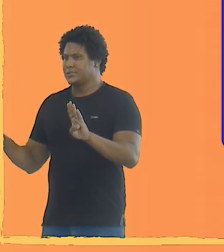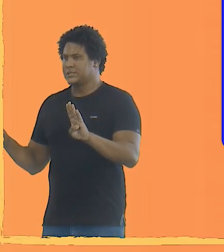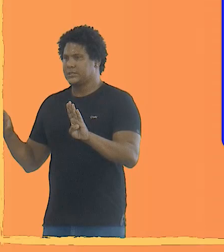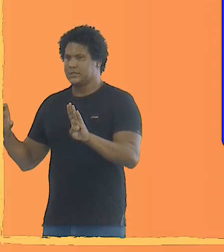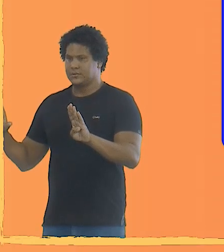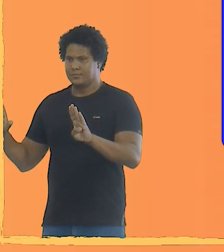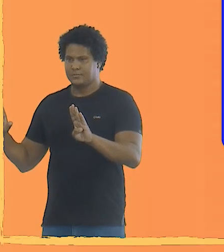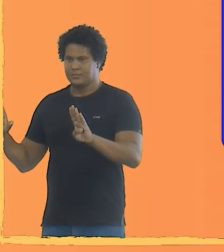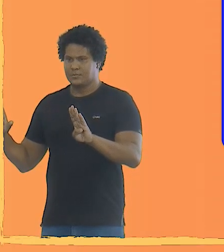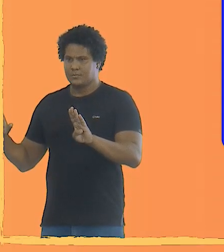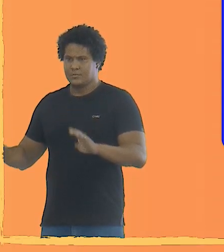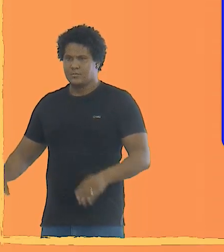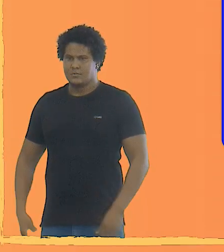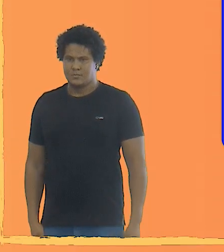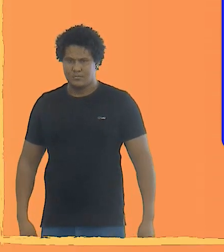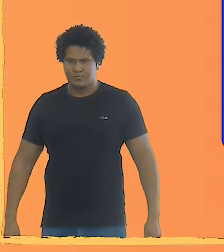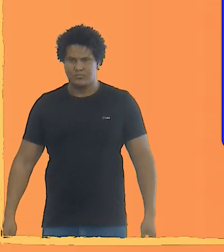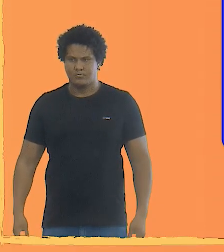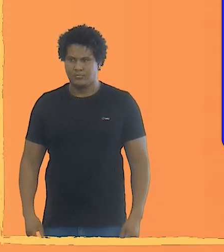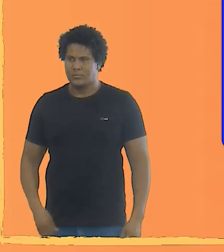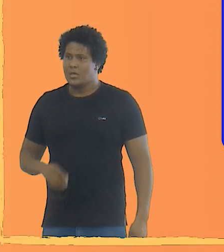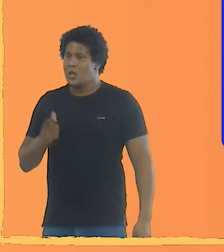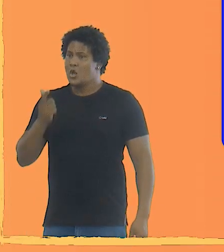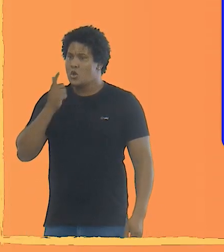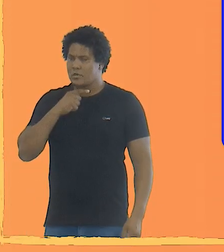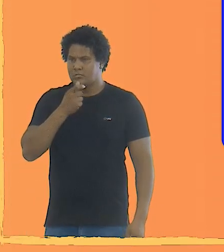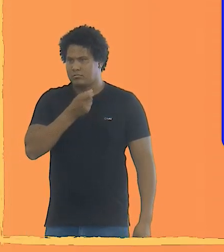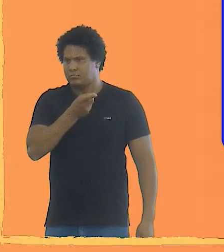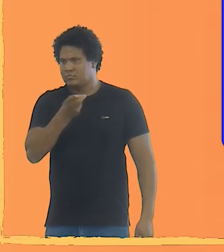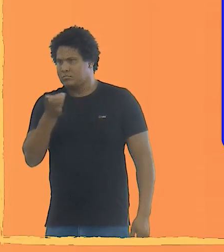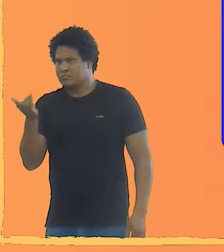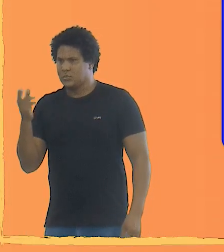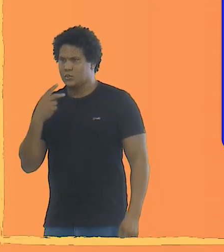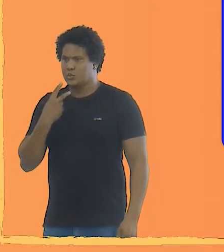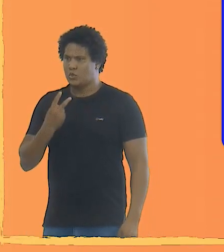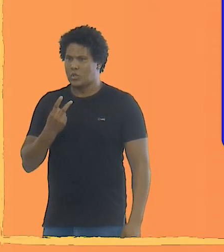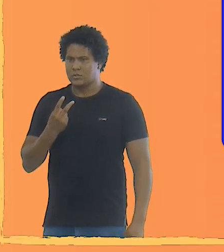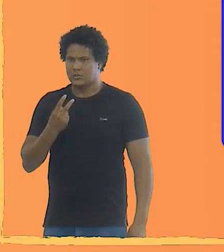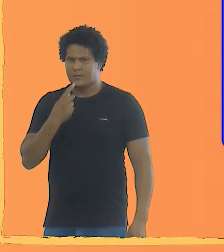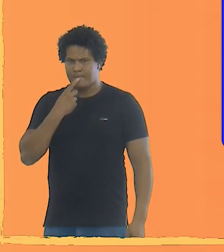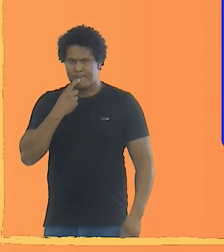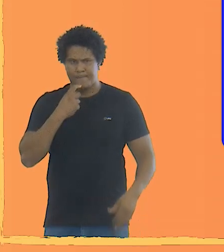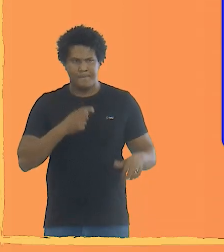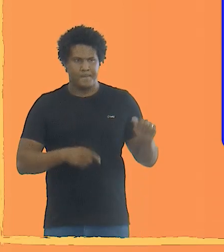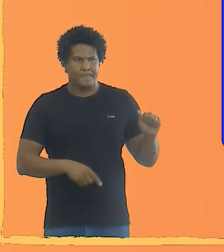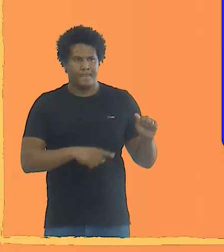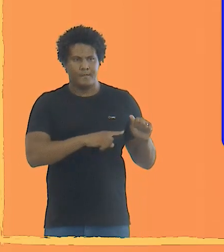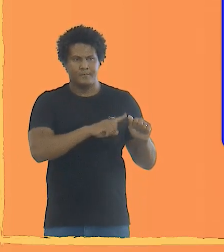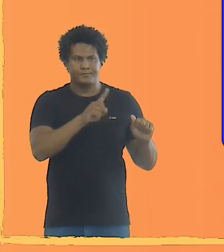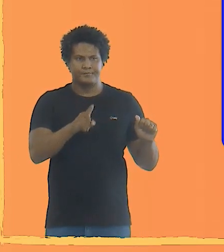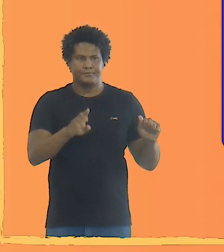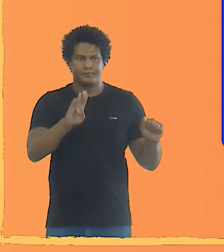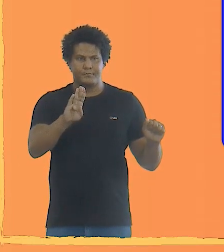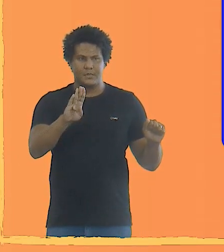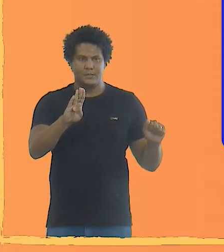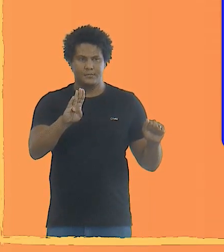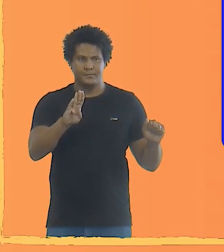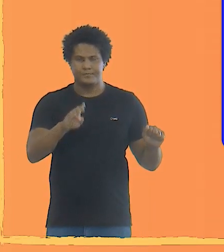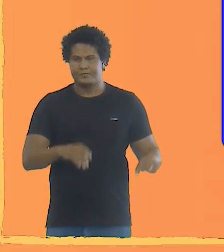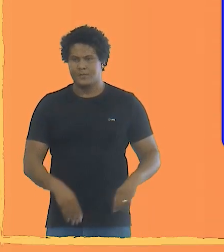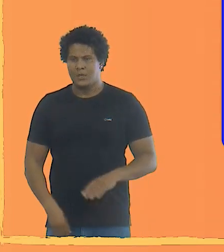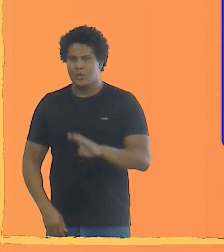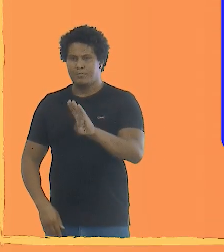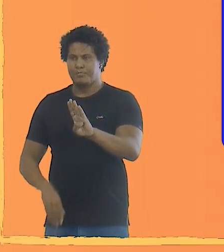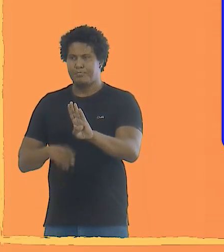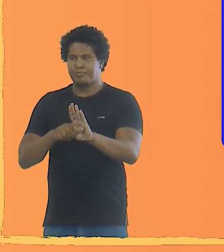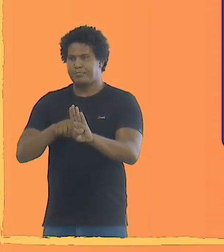E chegou aonde? No C. E ele pegou quantas linhas? 2. Uma do A para o B e outra do B para o C. Só que eu quero saber